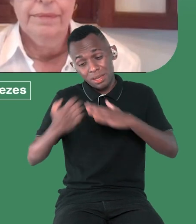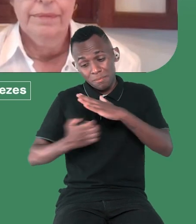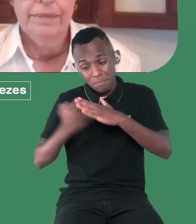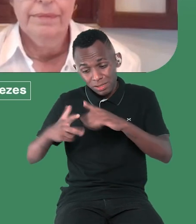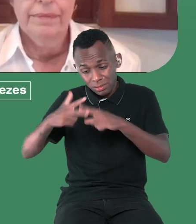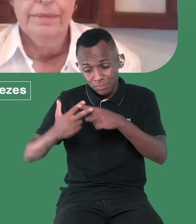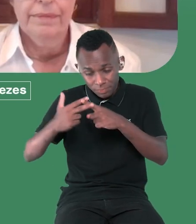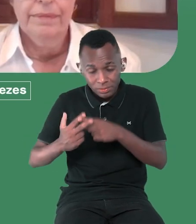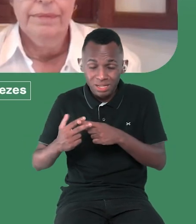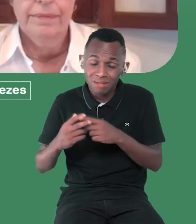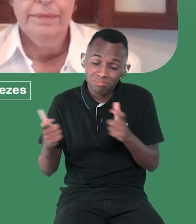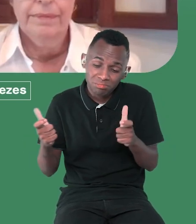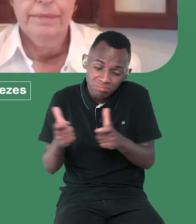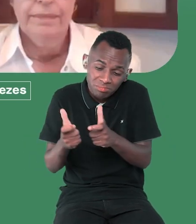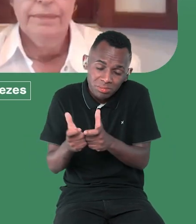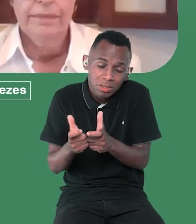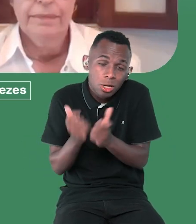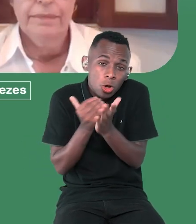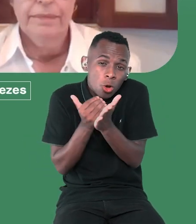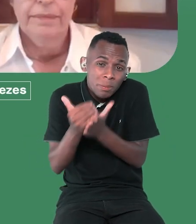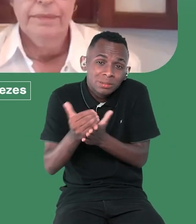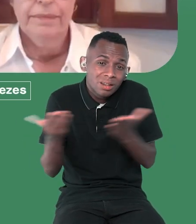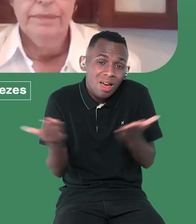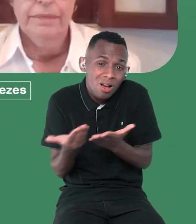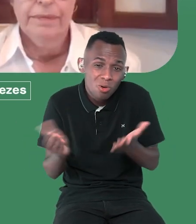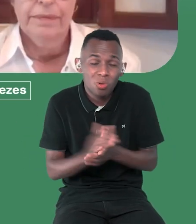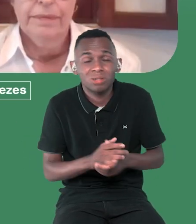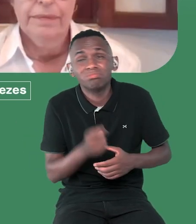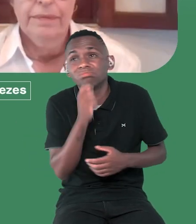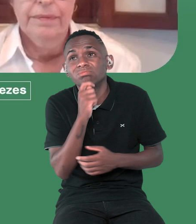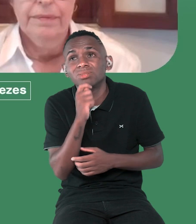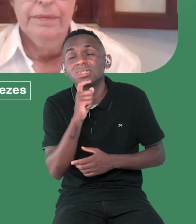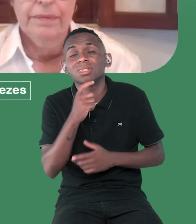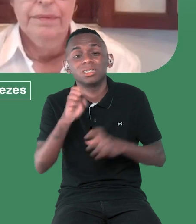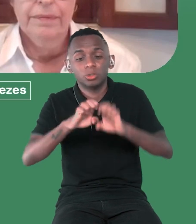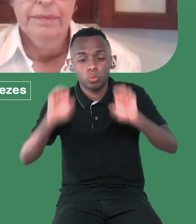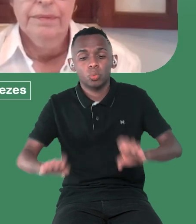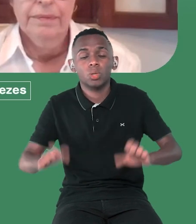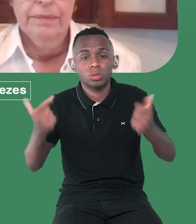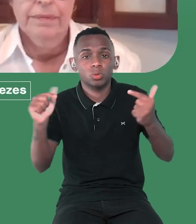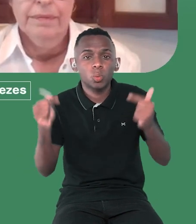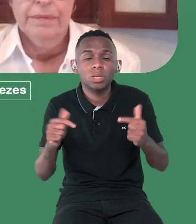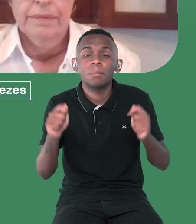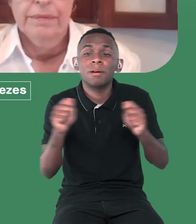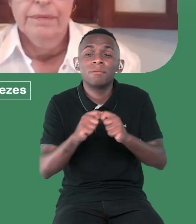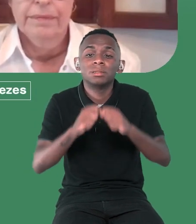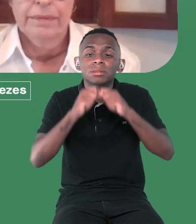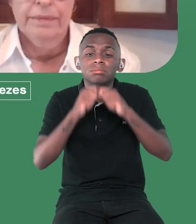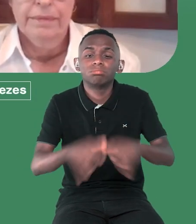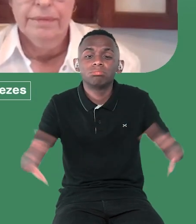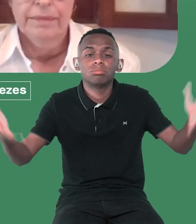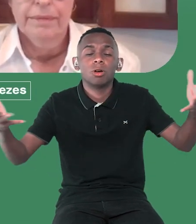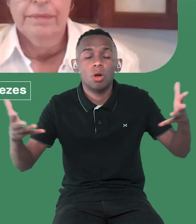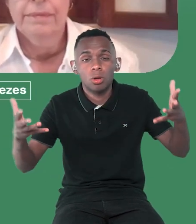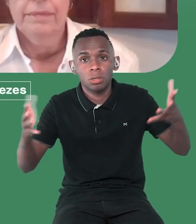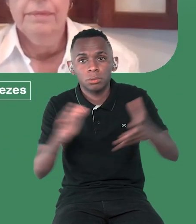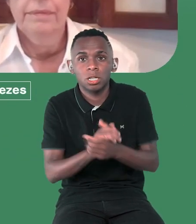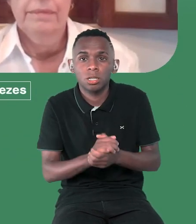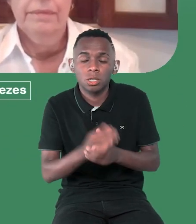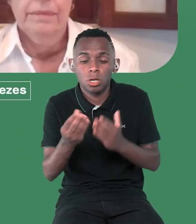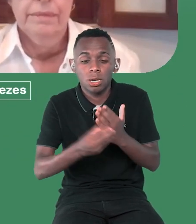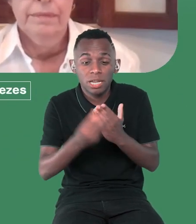né, está nascendo agora, como se diz, eu ainda não tenho essa estrutura para estar fazendo uma distribuição de livro em livraria,